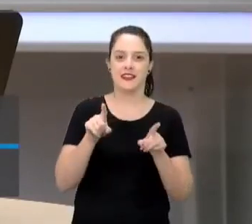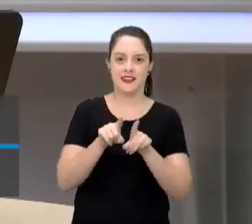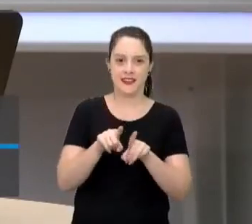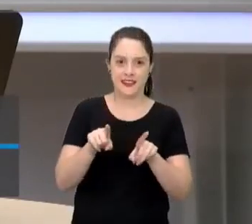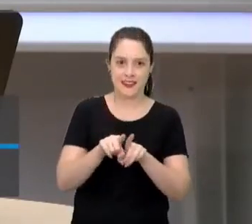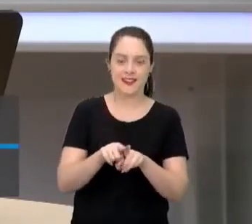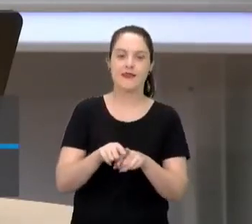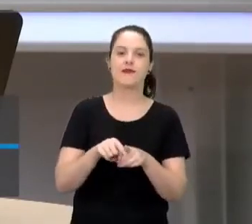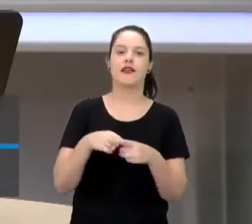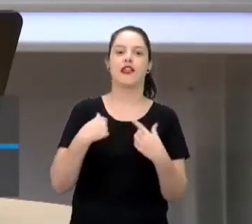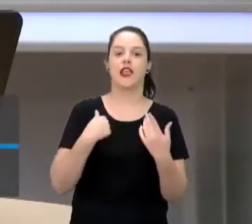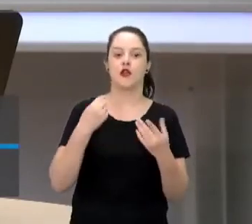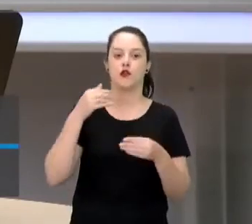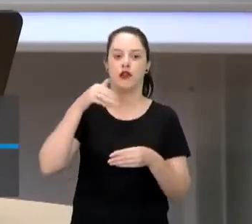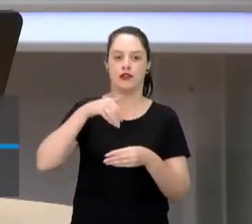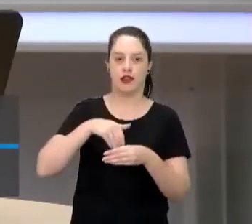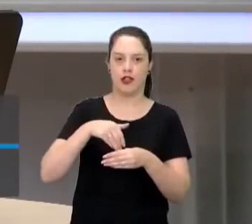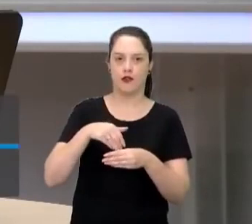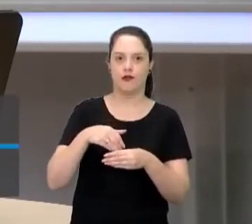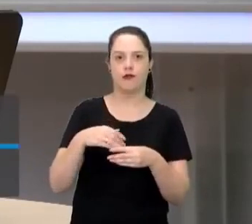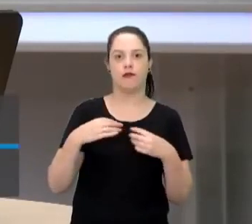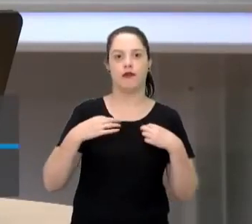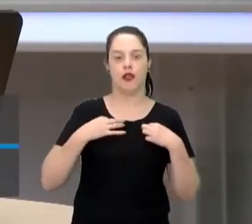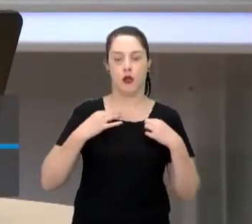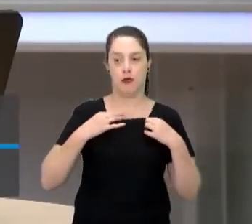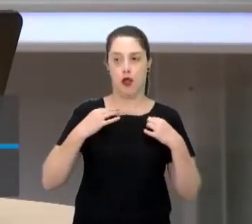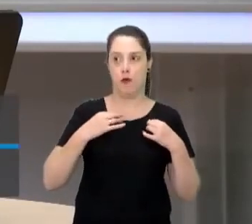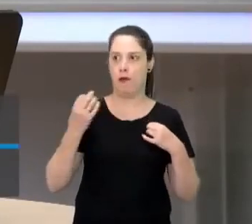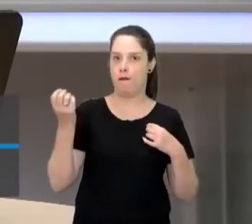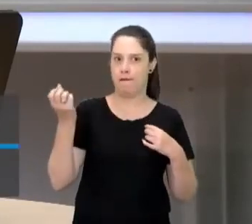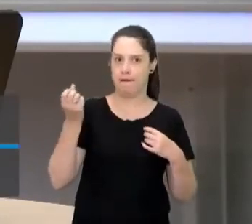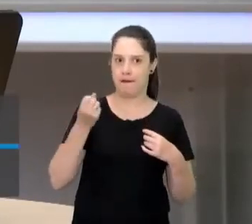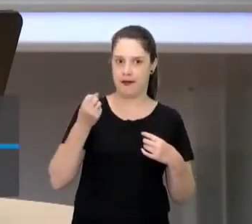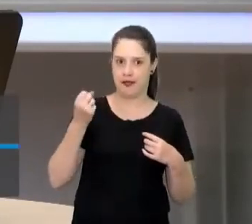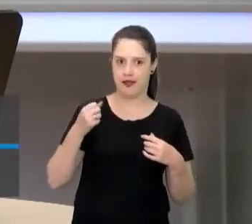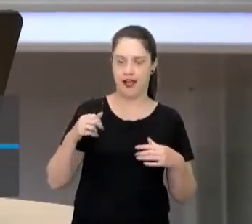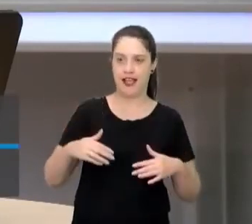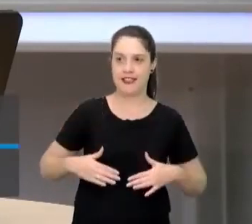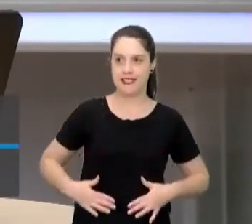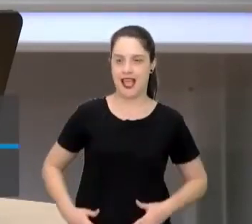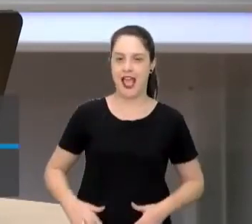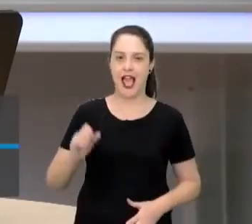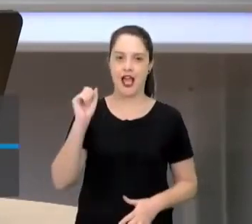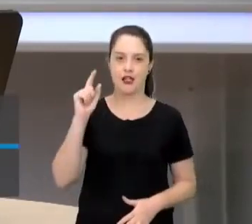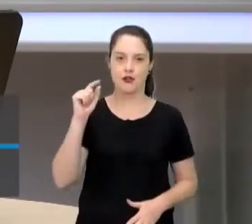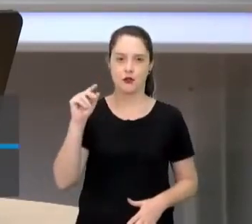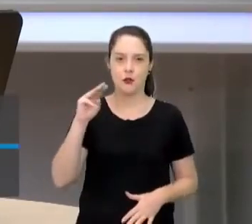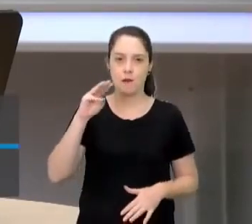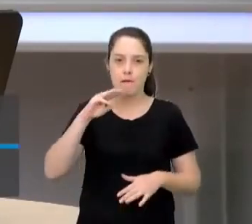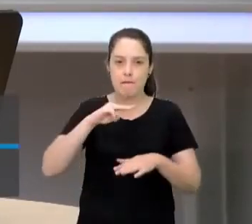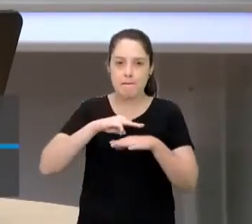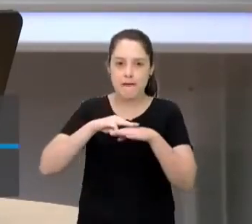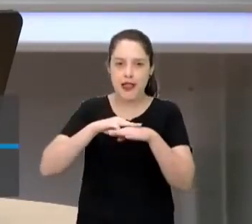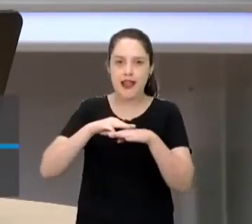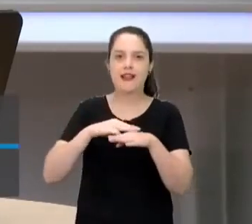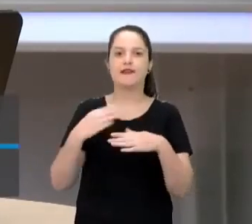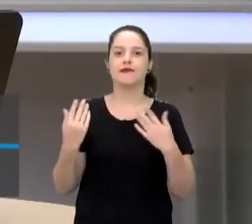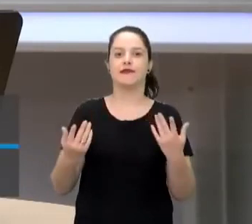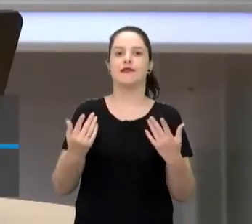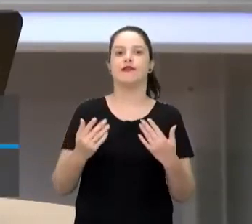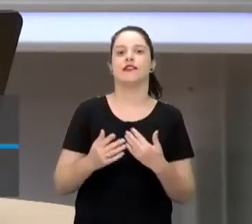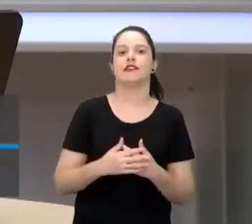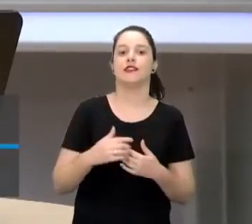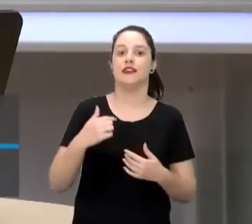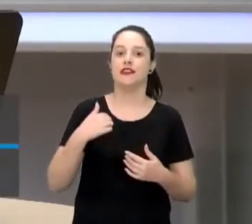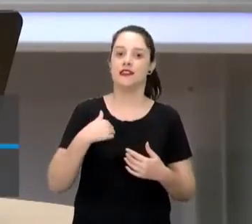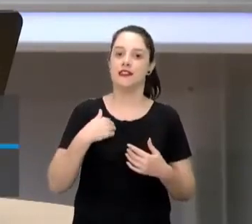formadora EFAP. Eu estou vestindo uma blusa branca, uma saia azul marinho, tenho mais ou menos aí 1,60 m,